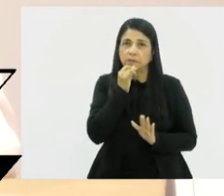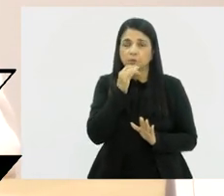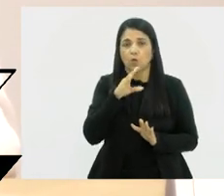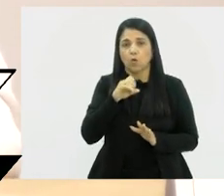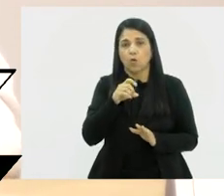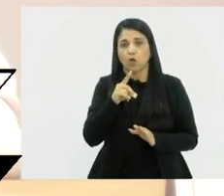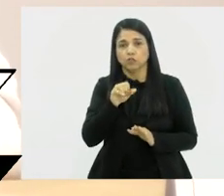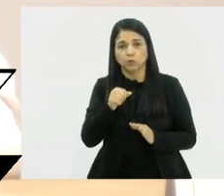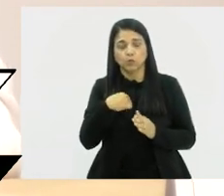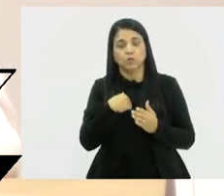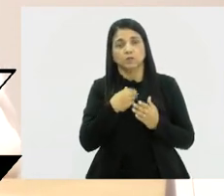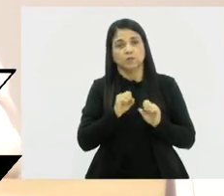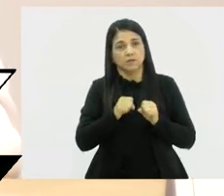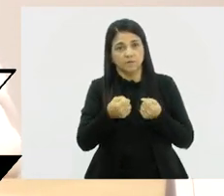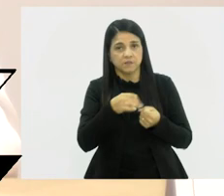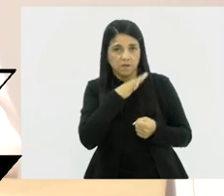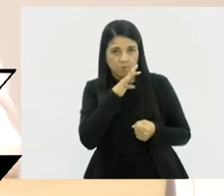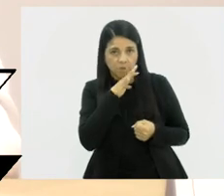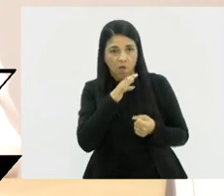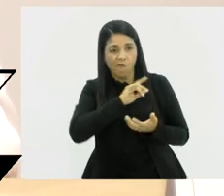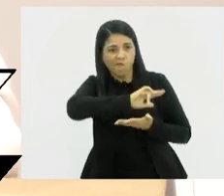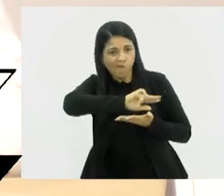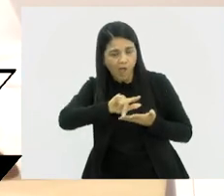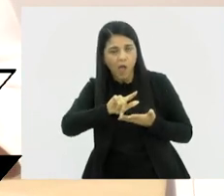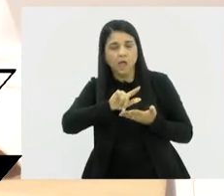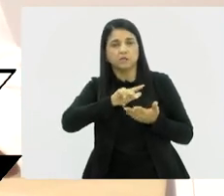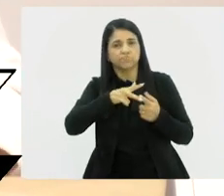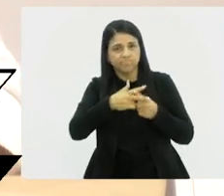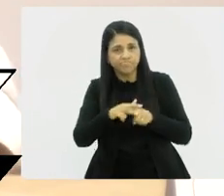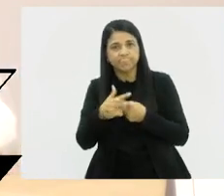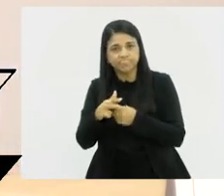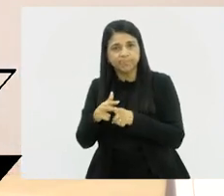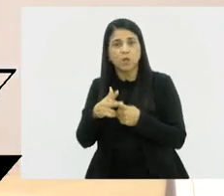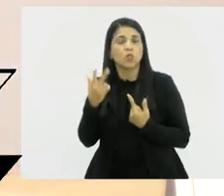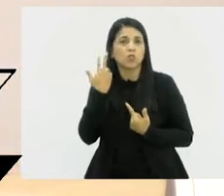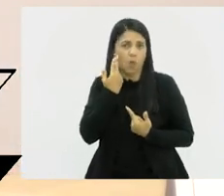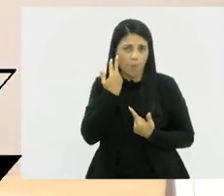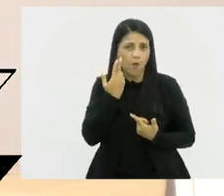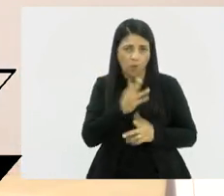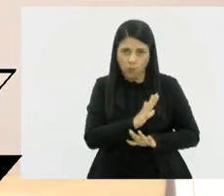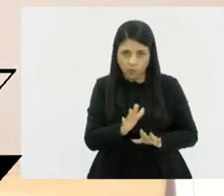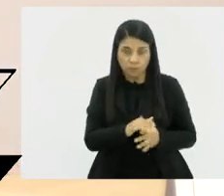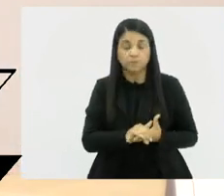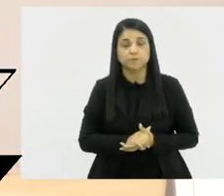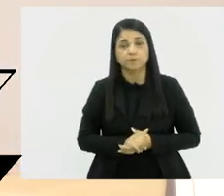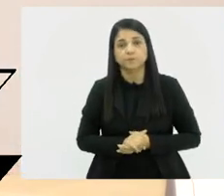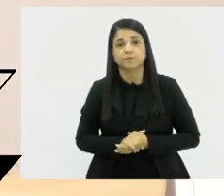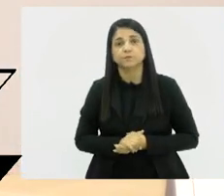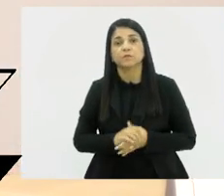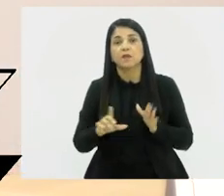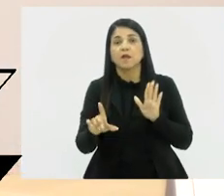de Defesa Animal já teve várias reformas, é normal, é normal.